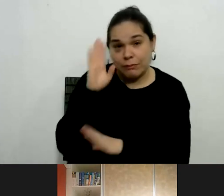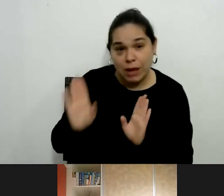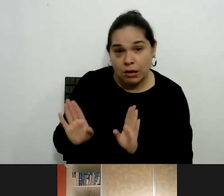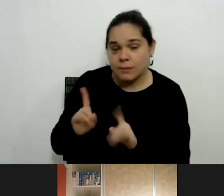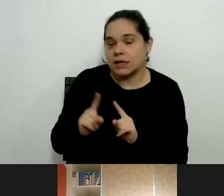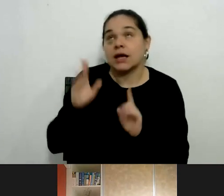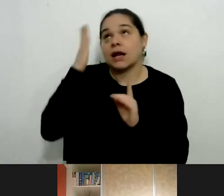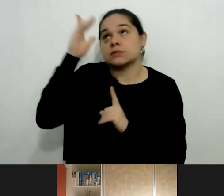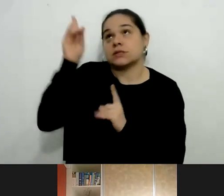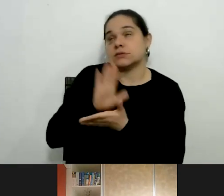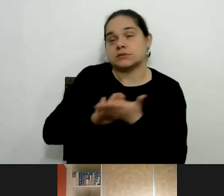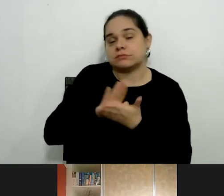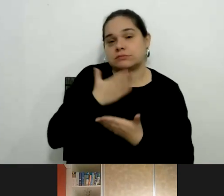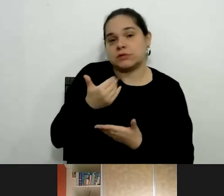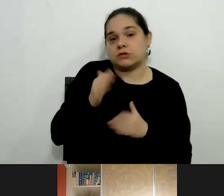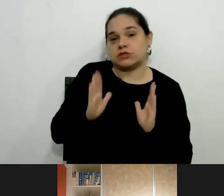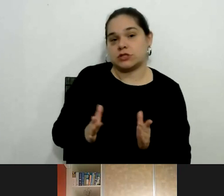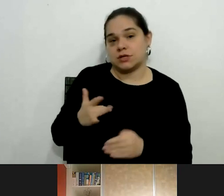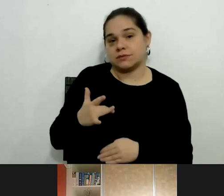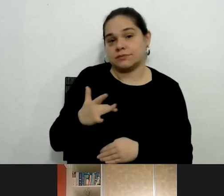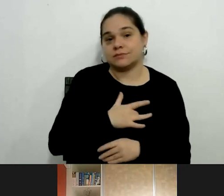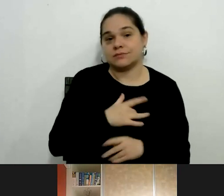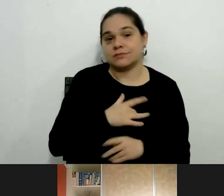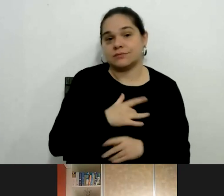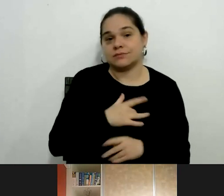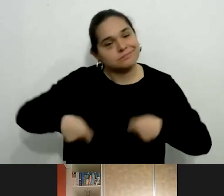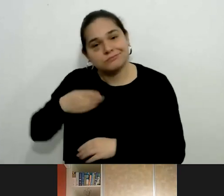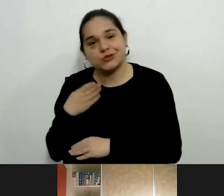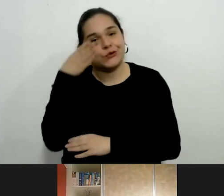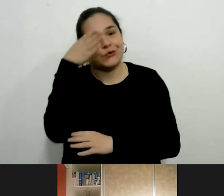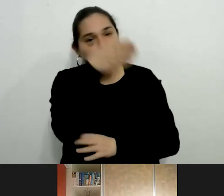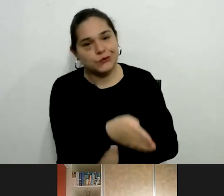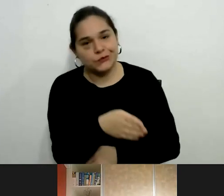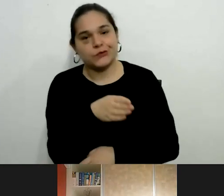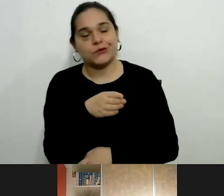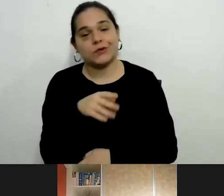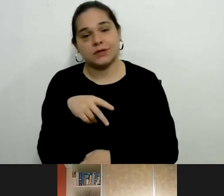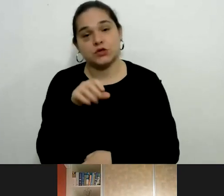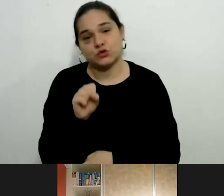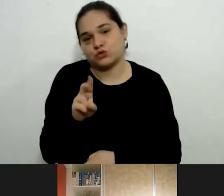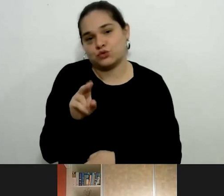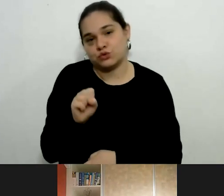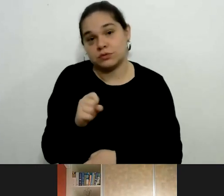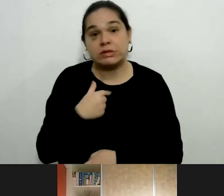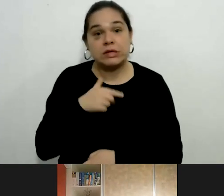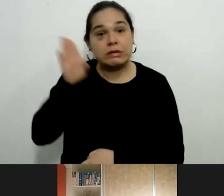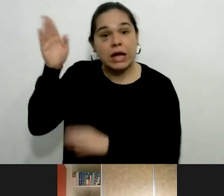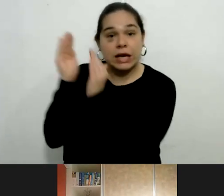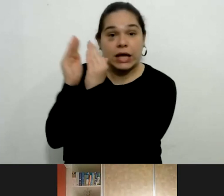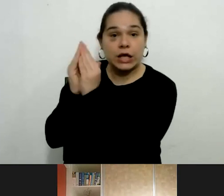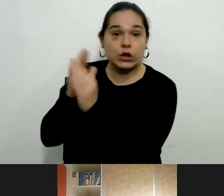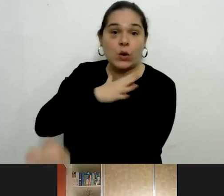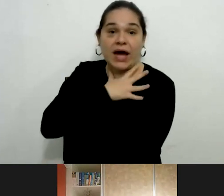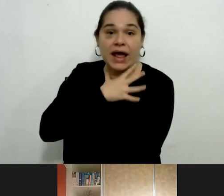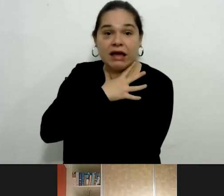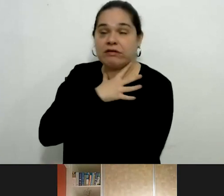grave, mas teve que se deslocar até um PS, e eu estava na greve da Renault lá e aí a cabeça